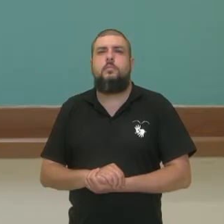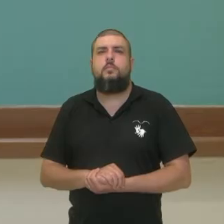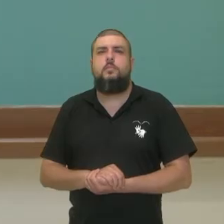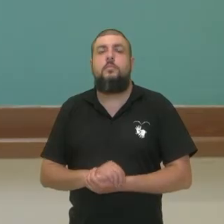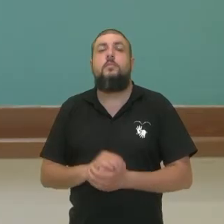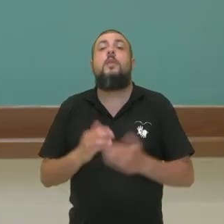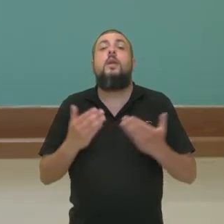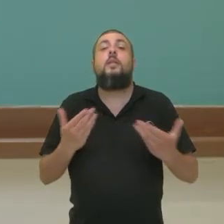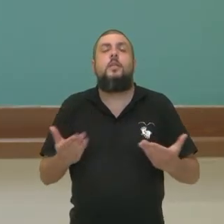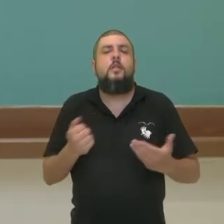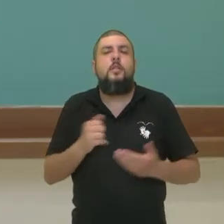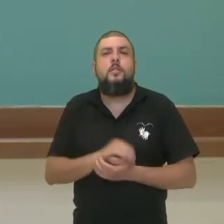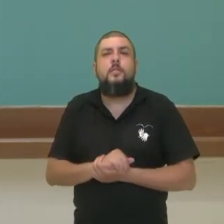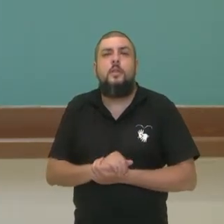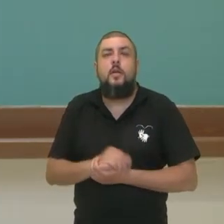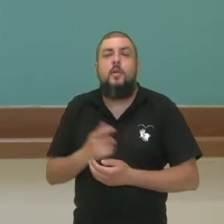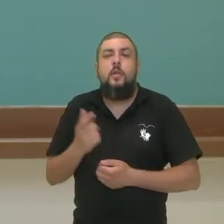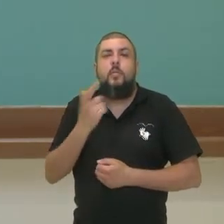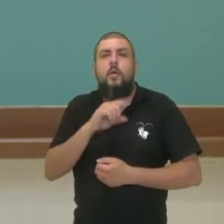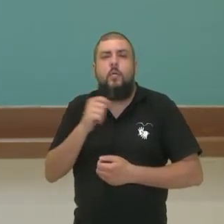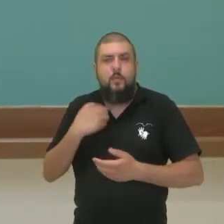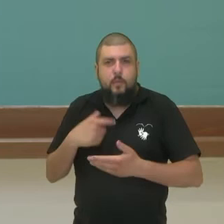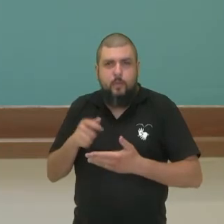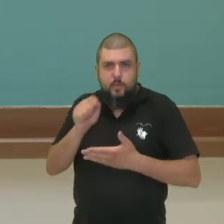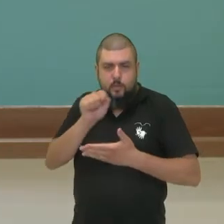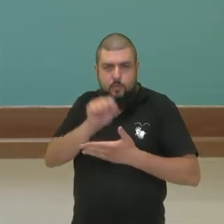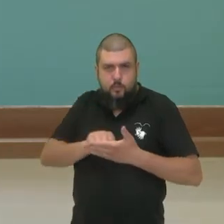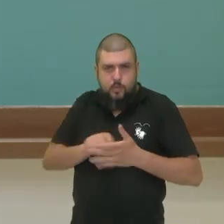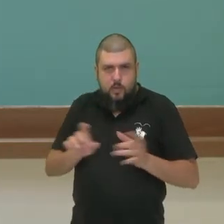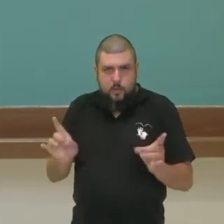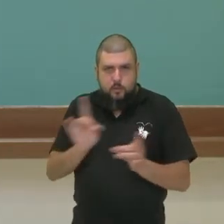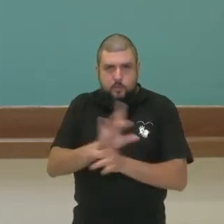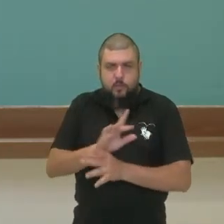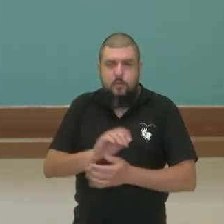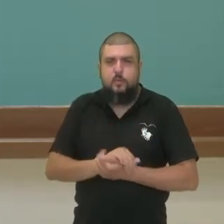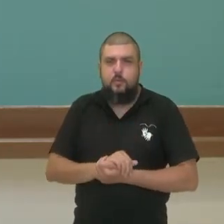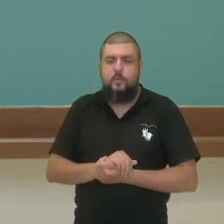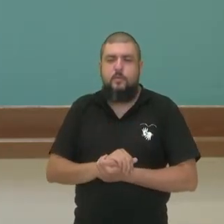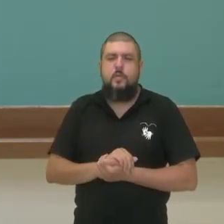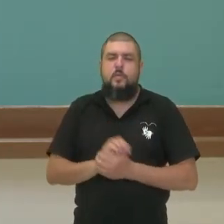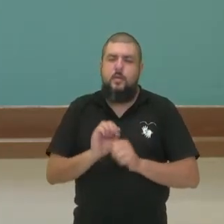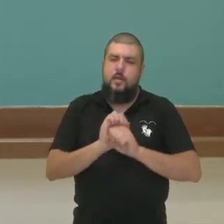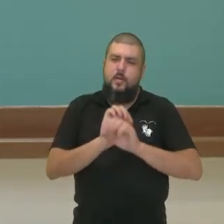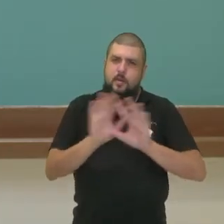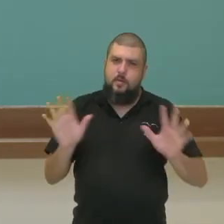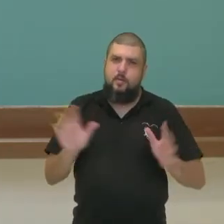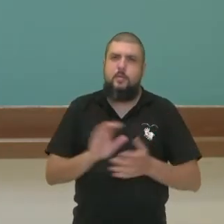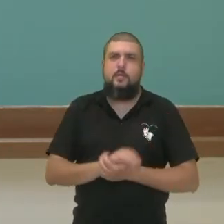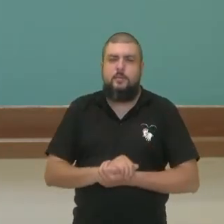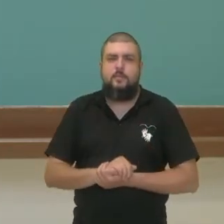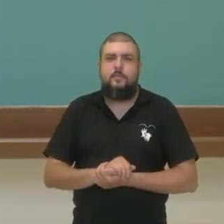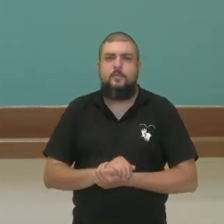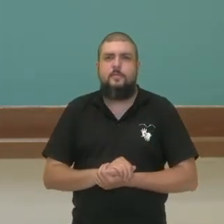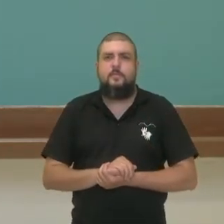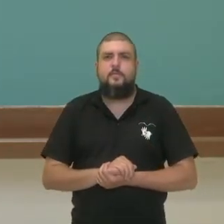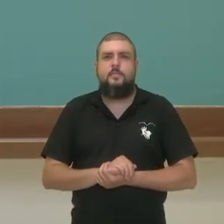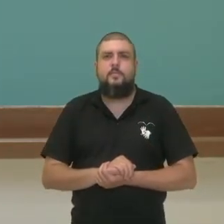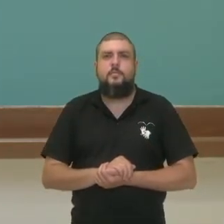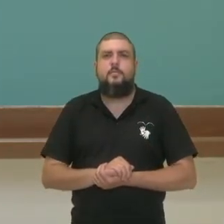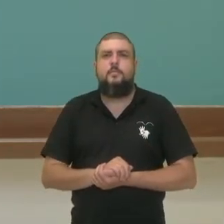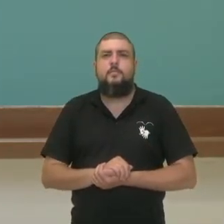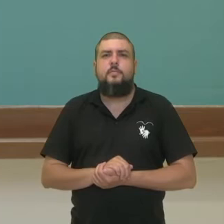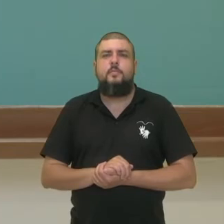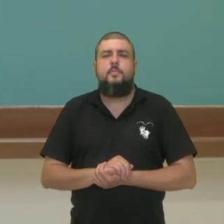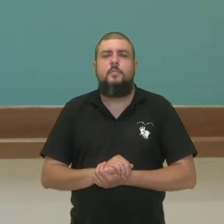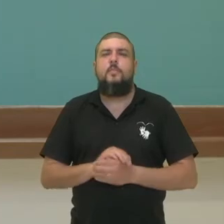E aí, meu querido? E aí, minha querida? Já terminaram? Ah, claro que sim, né? Que pergunta! Então,